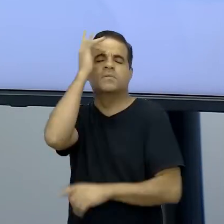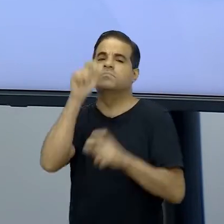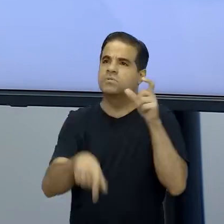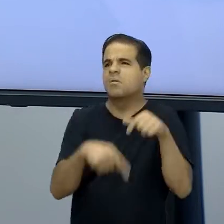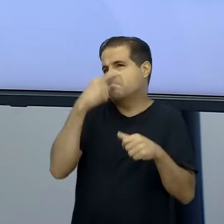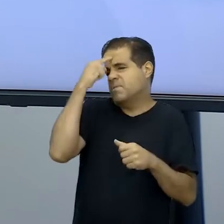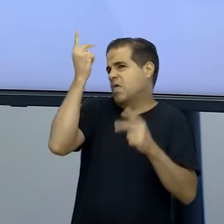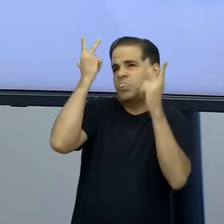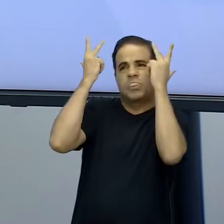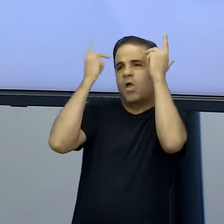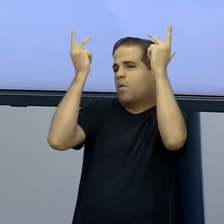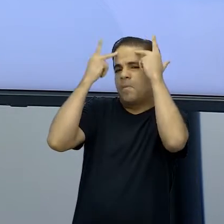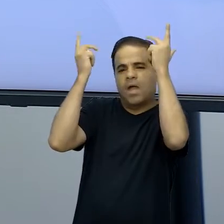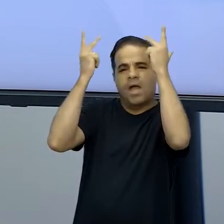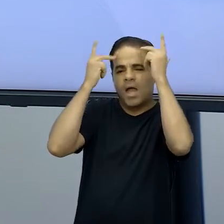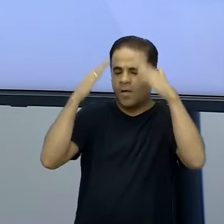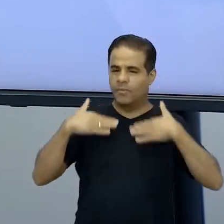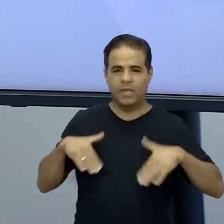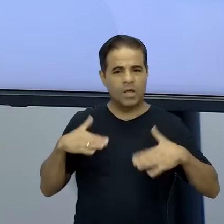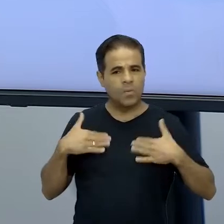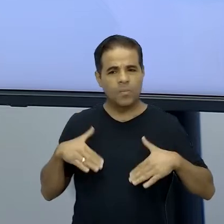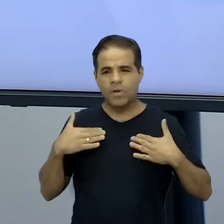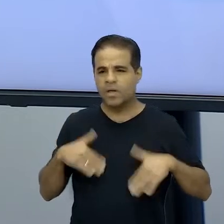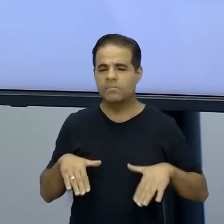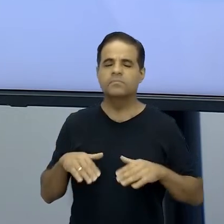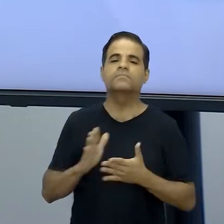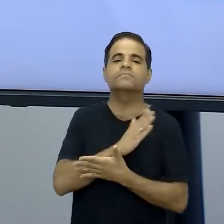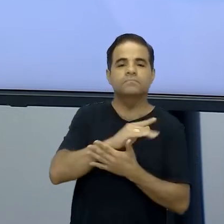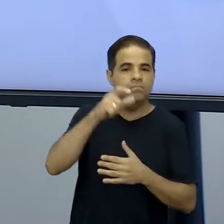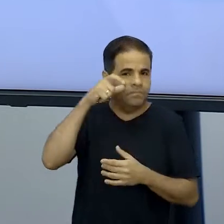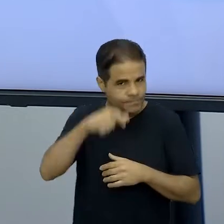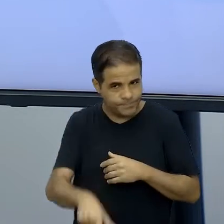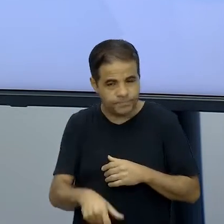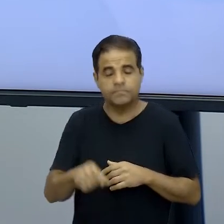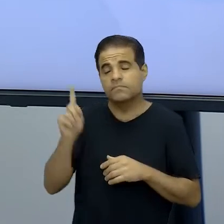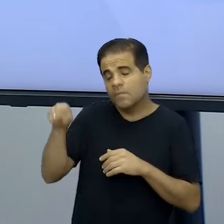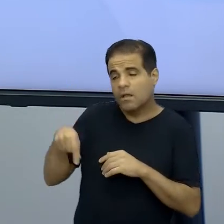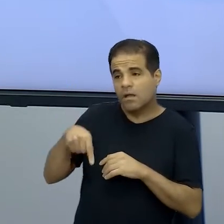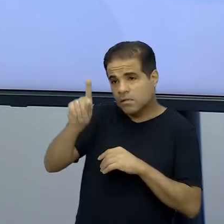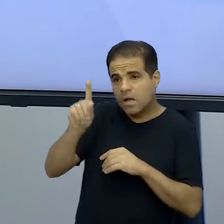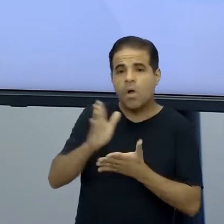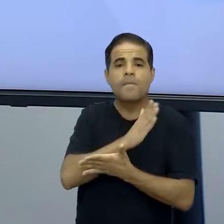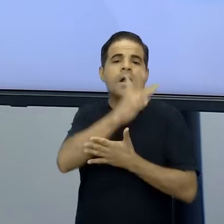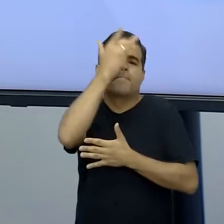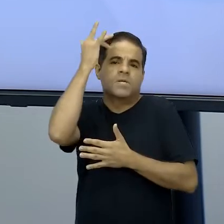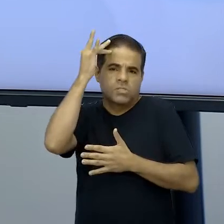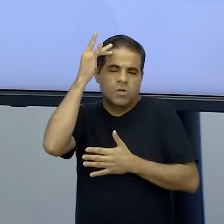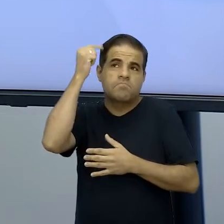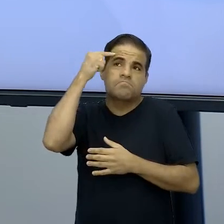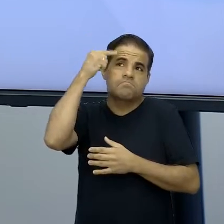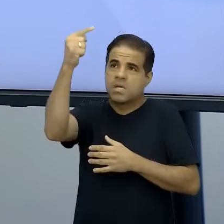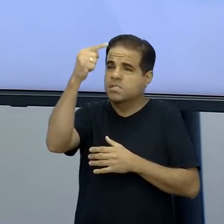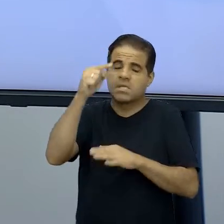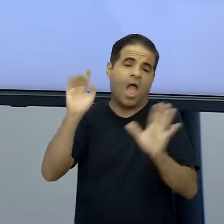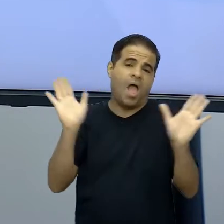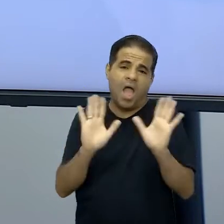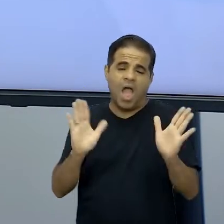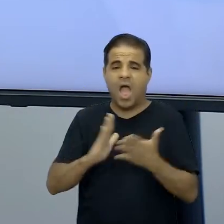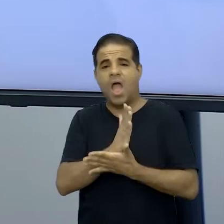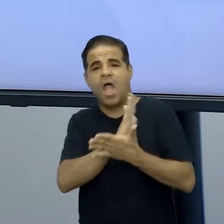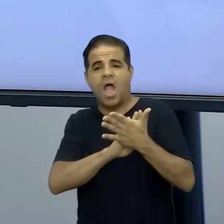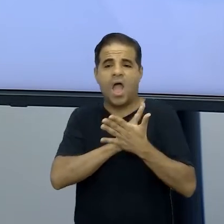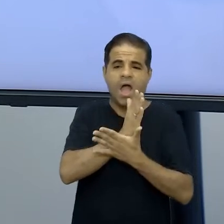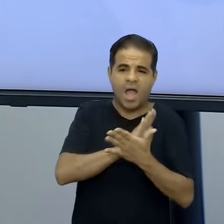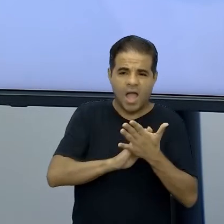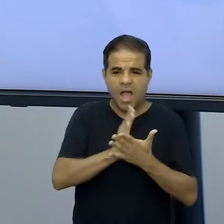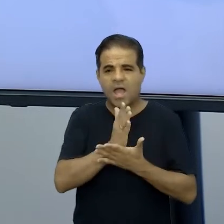achar normal, tranquilo, até interessante a proposta dele, mas tem gente que pode realmente se incomodar.